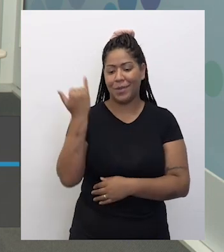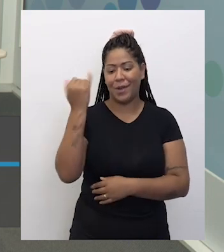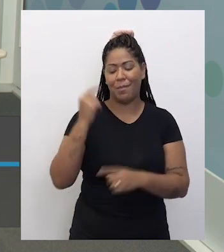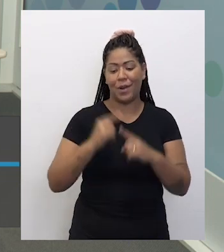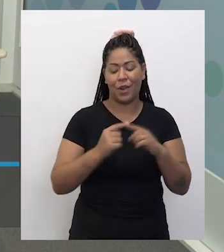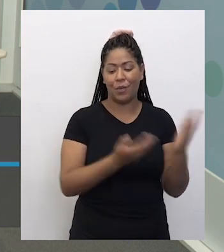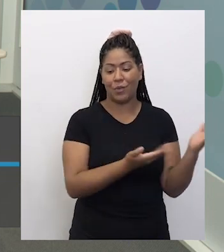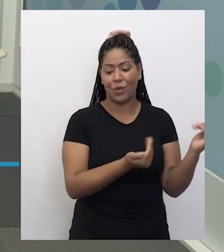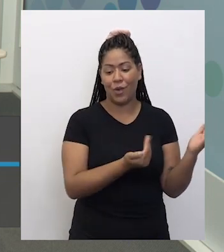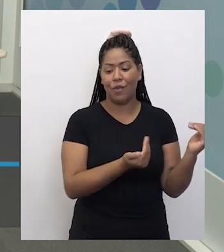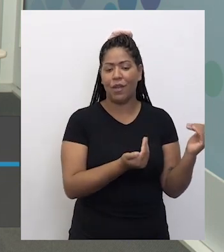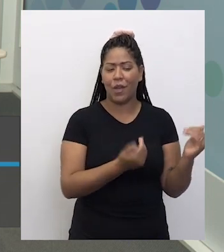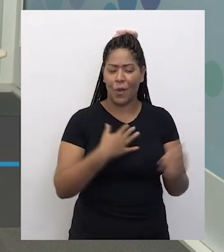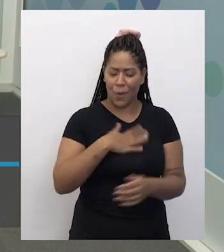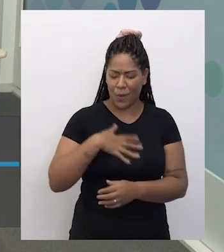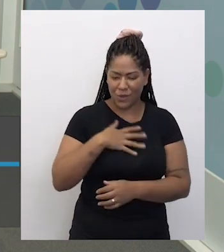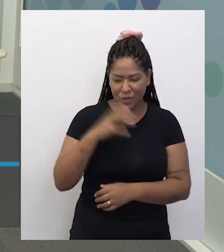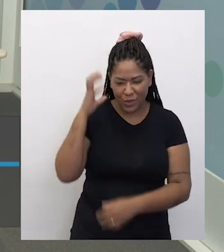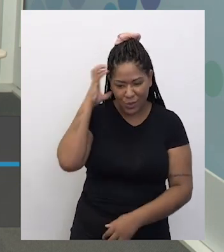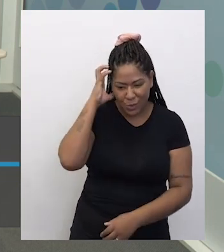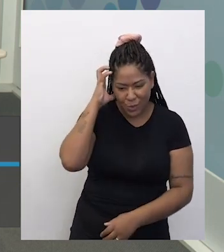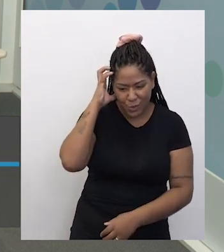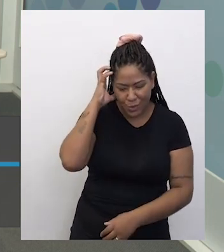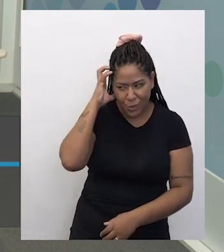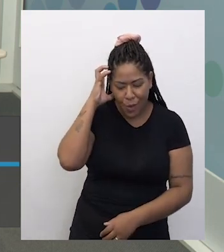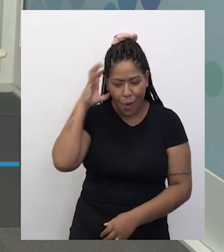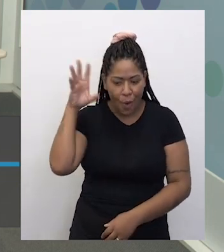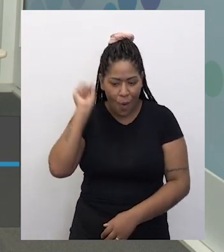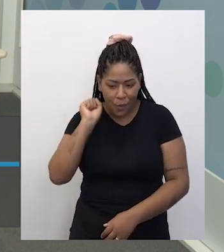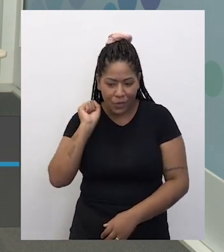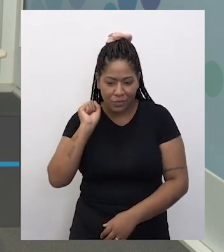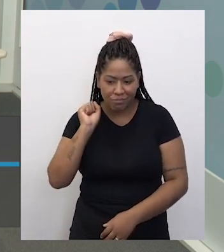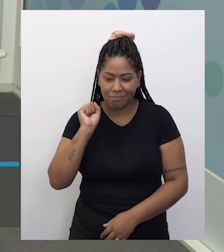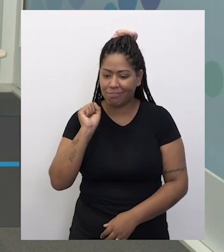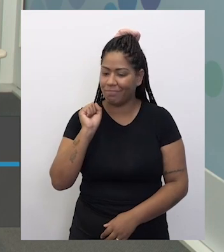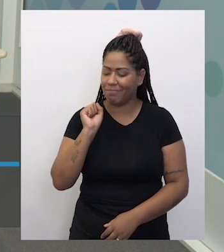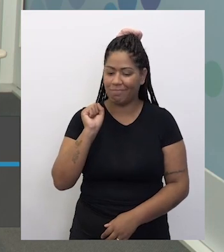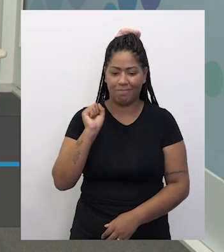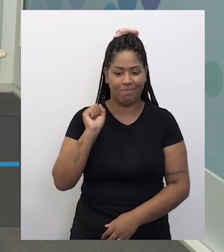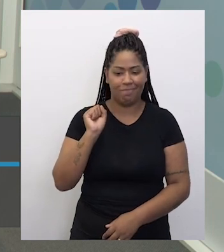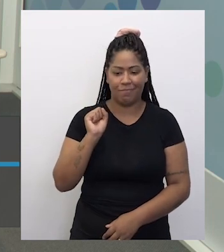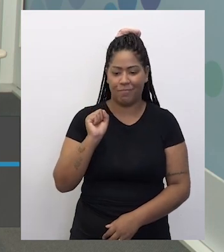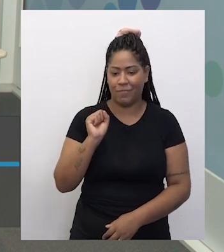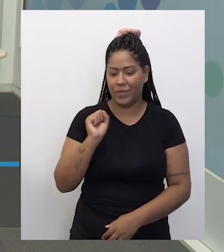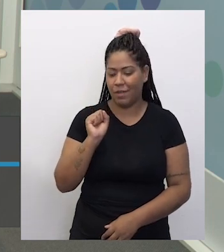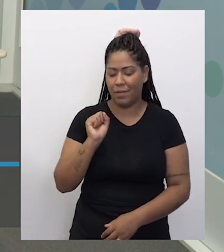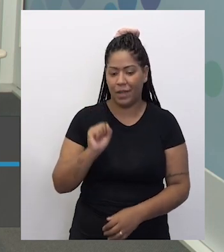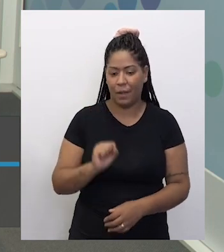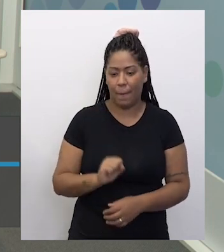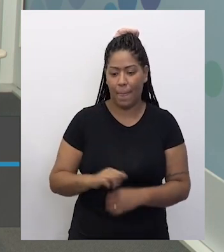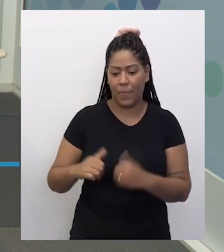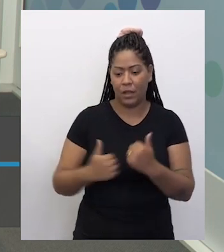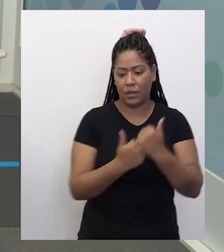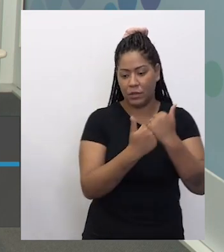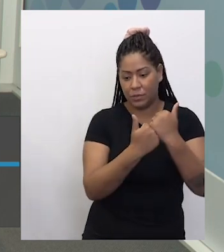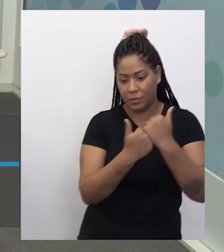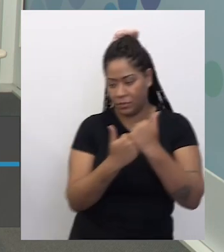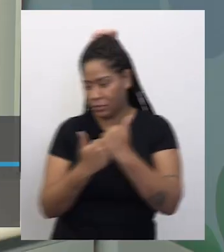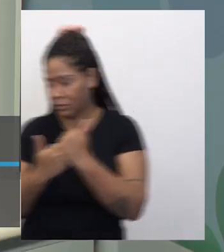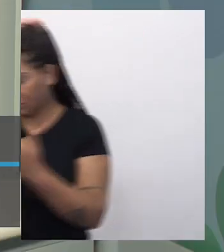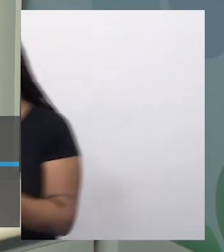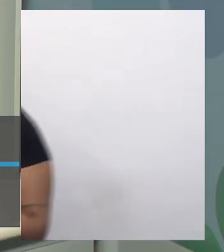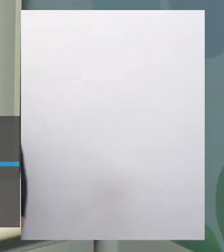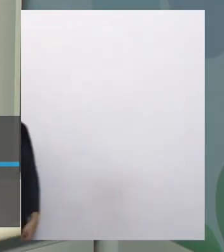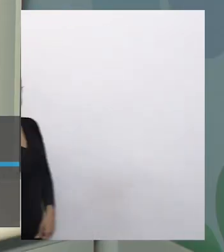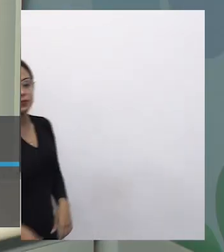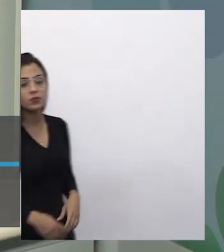geração. usam rádio para saber informações? Muito raro, né? Eu acho que quase ninguém. Ninguém quase, né? Então, vamos lá.